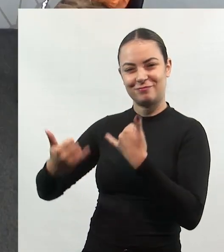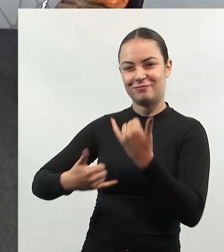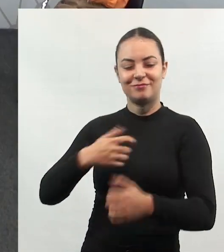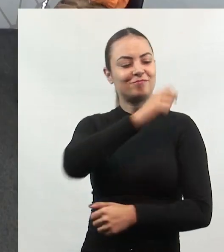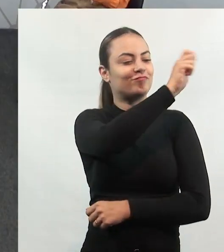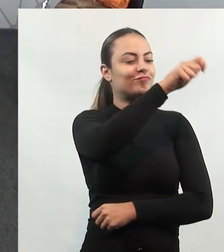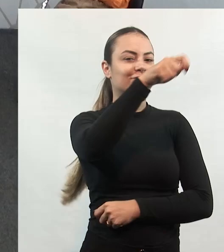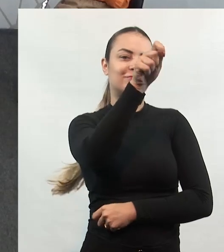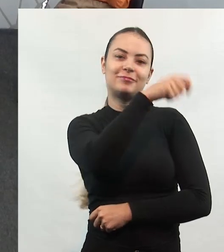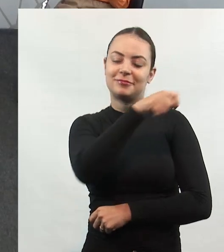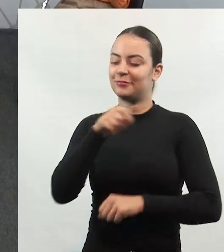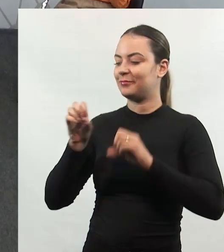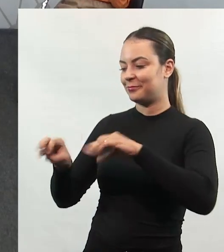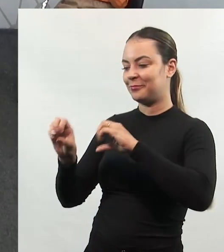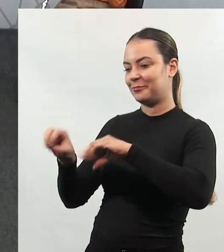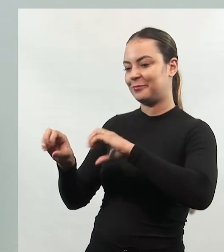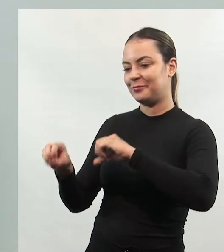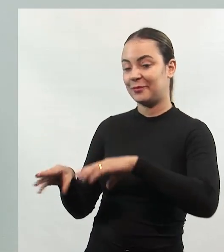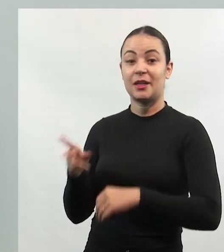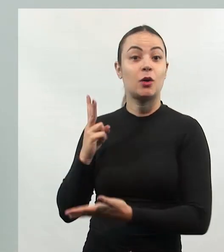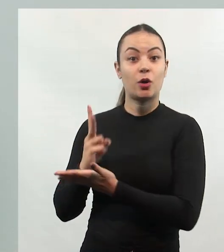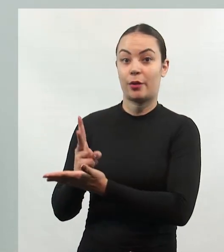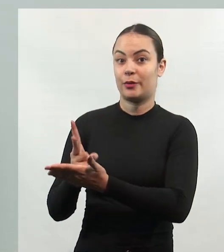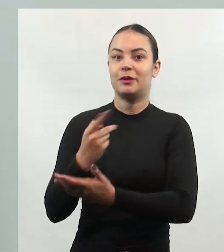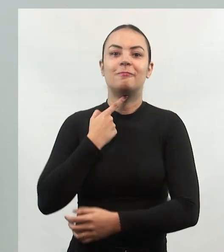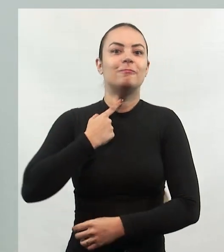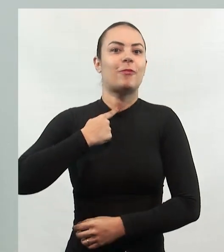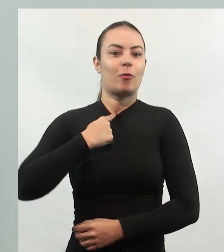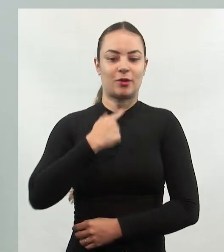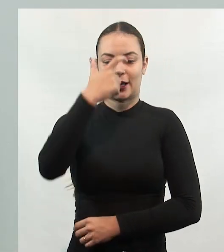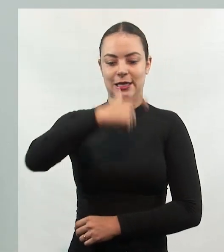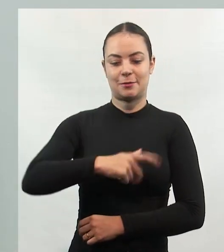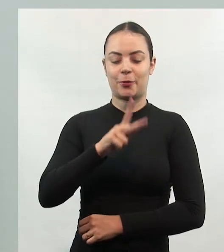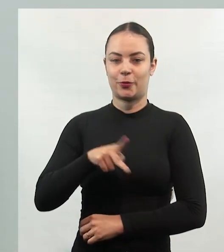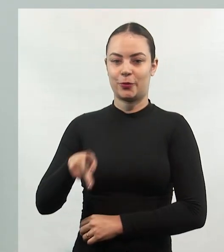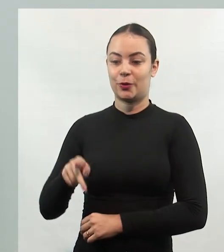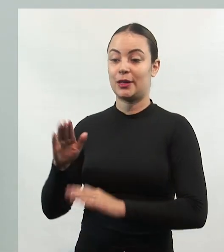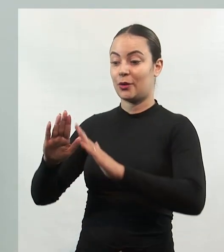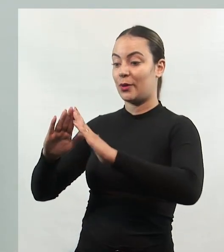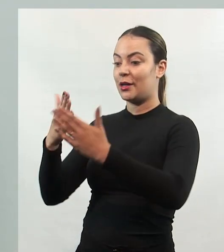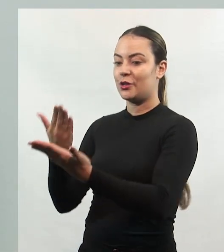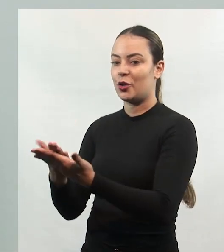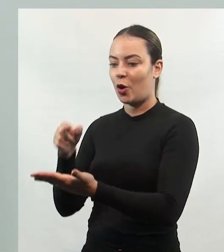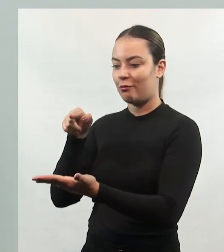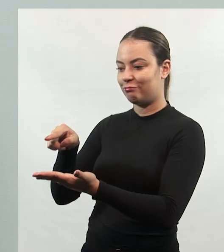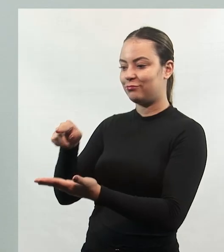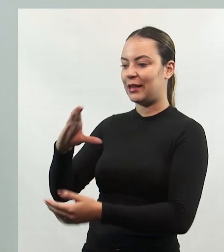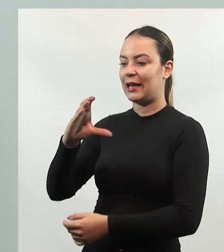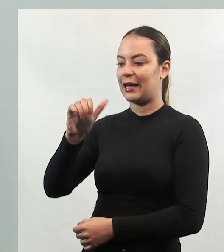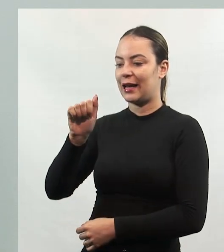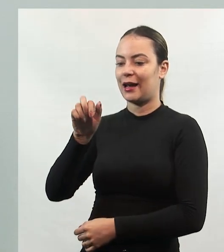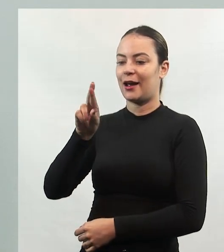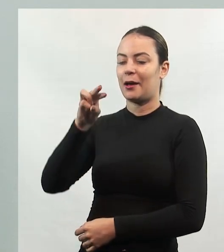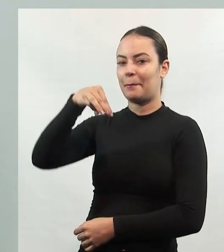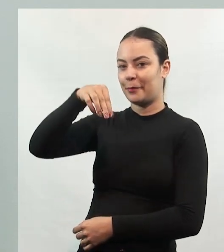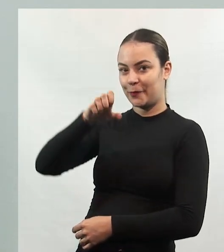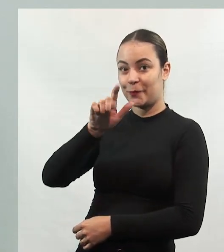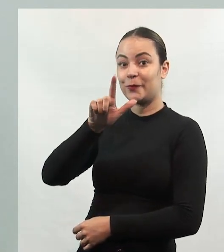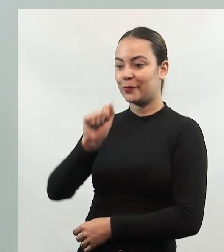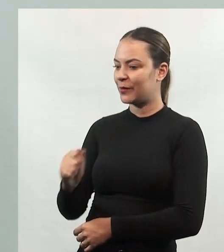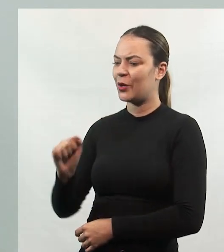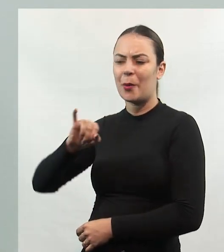médio profissionalizante, já com uma carreira, sendo professora, e ter acesso ao mercado de trabalho, que